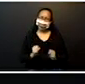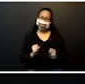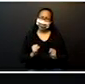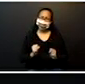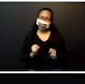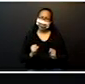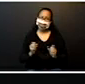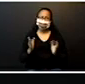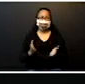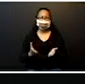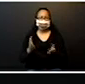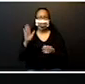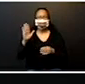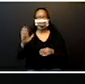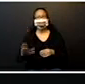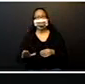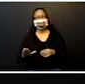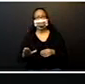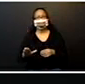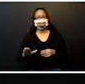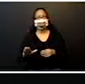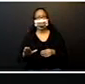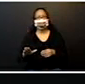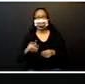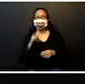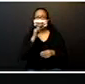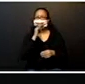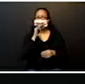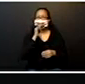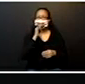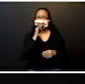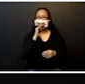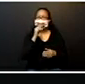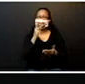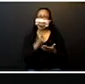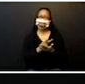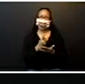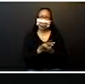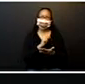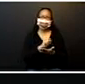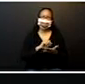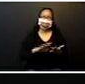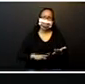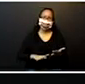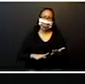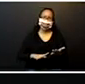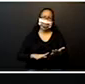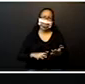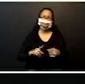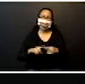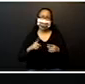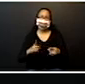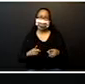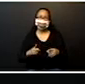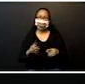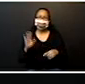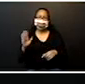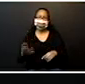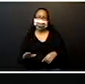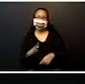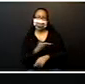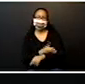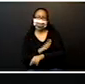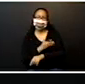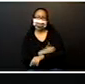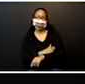você fez alguma atividade e errou, por exemplo, de manhã, à tarde, quando você for fazer a sua tarefa, você já teve uma outra explicação,